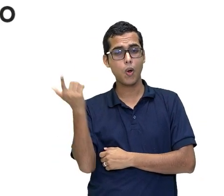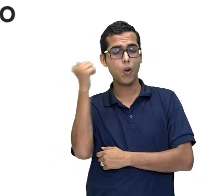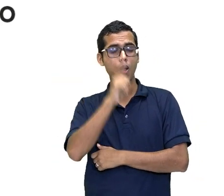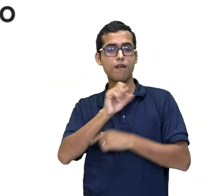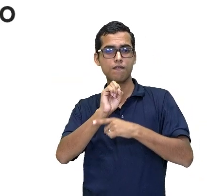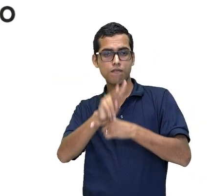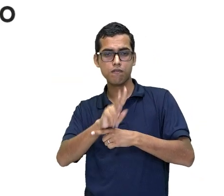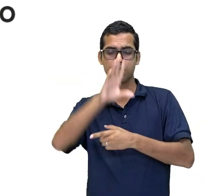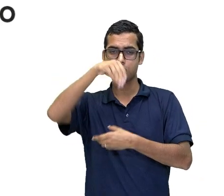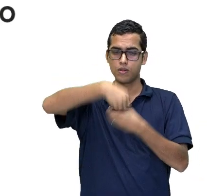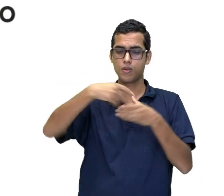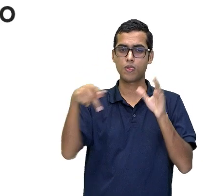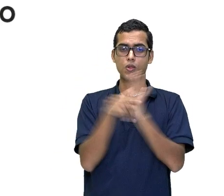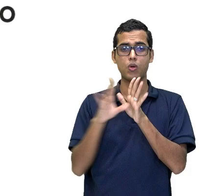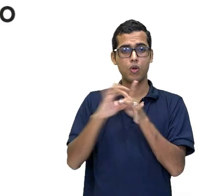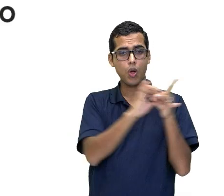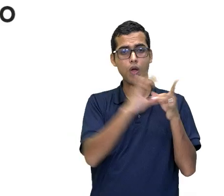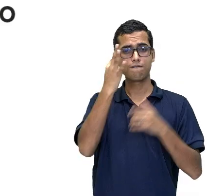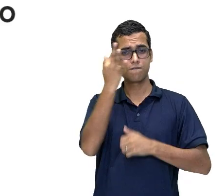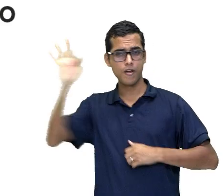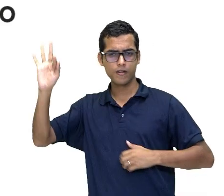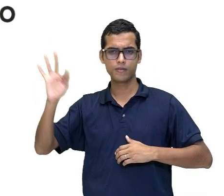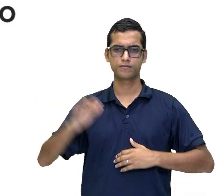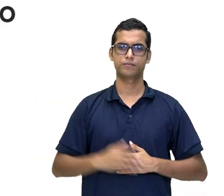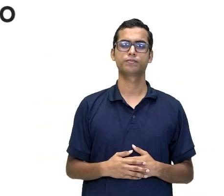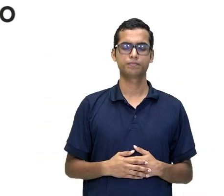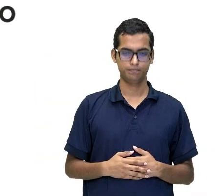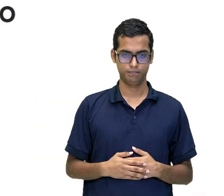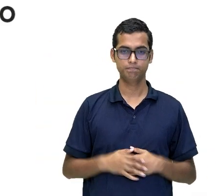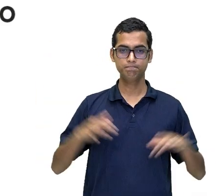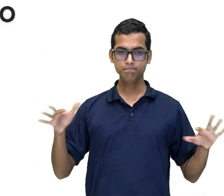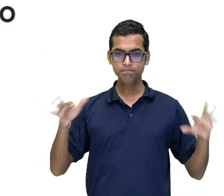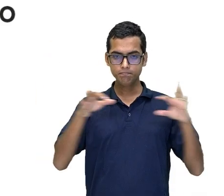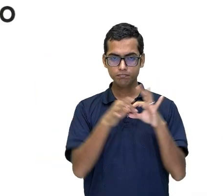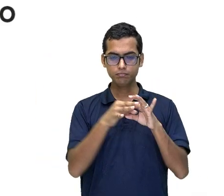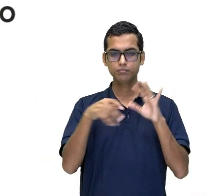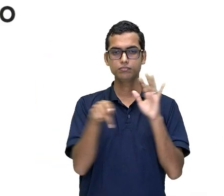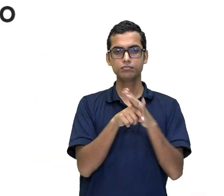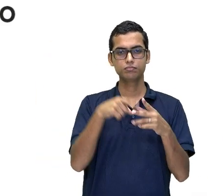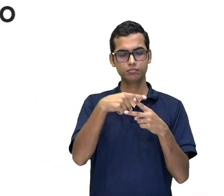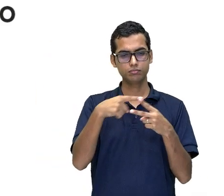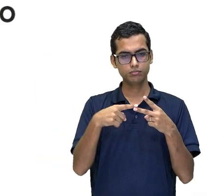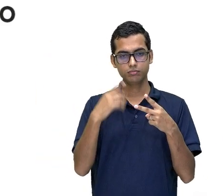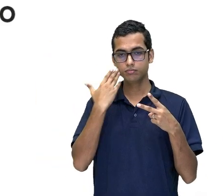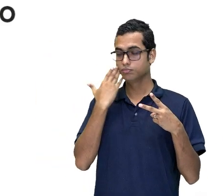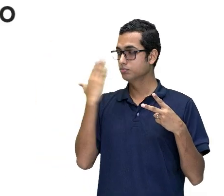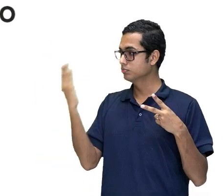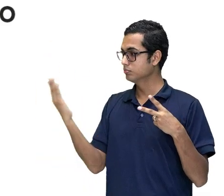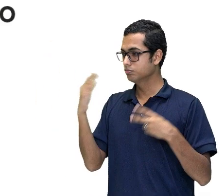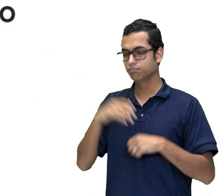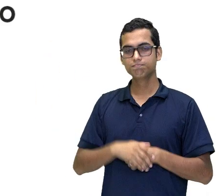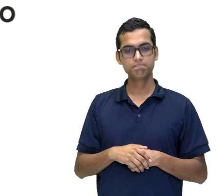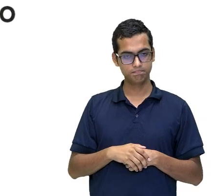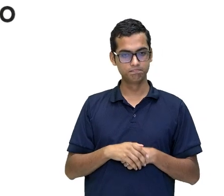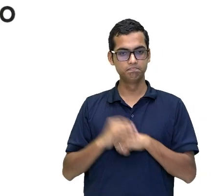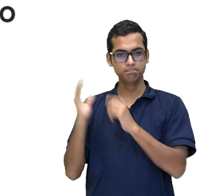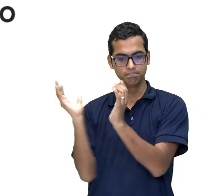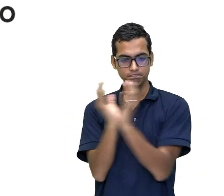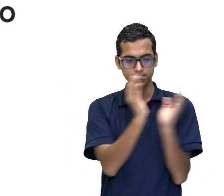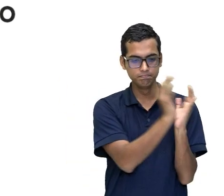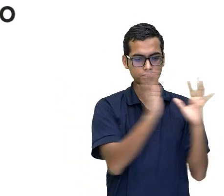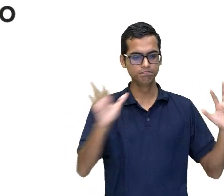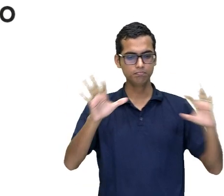esfera federal. Então, gente, a união dessas duas oligarquias fundavam uma grande oligarquia maior, uma